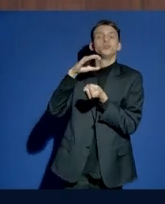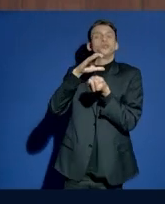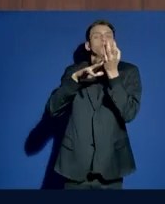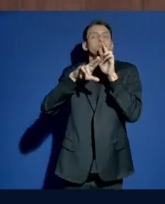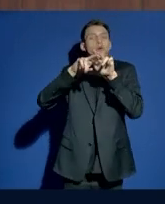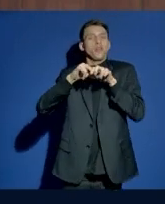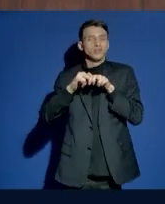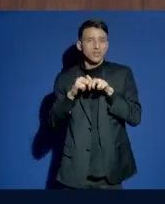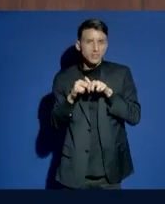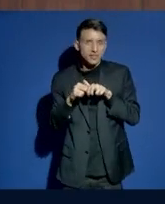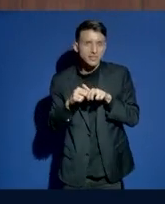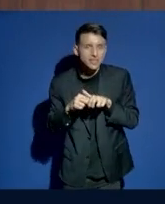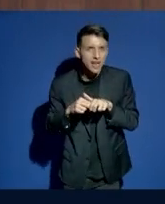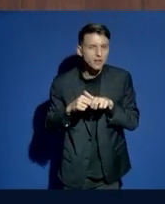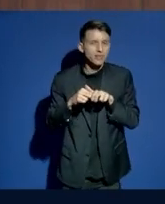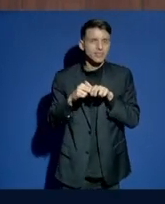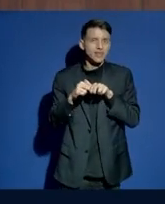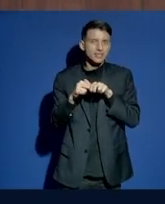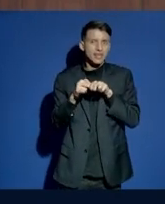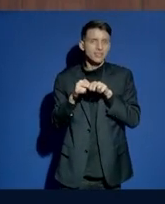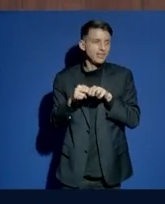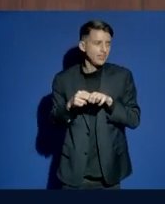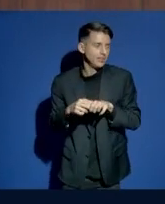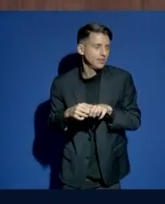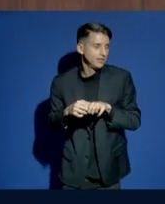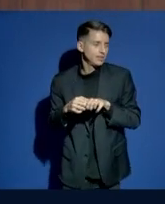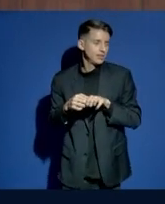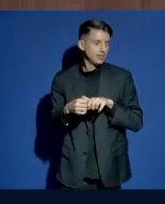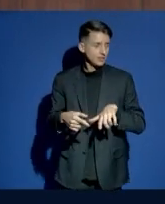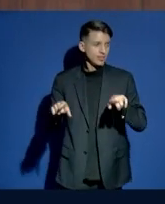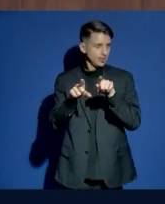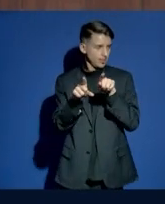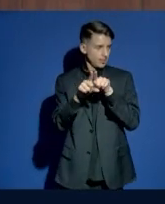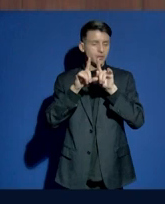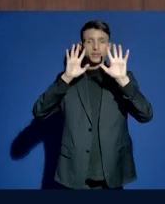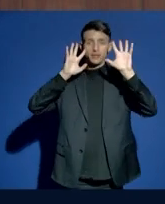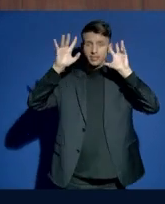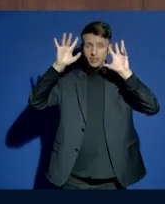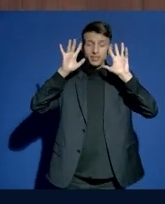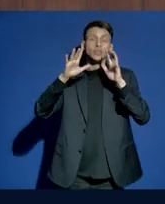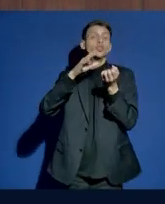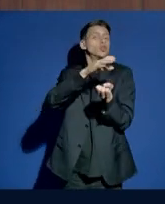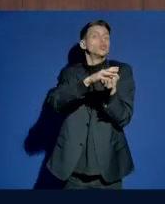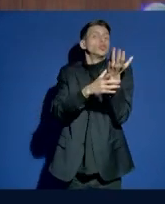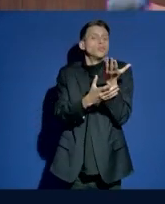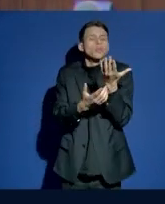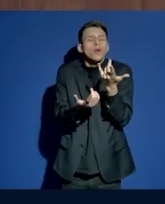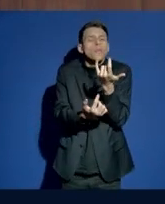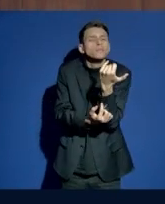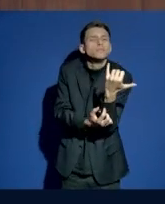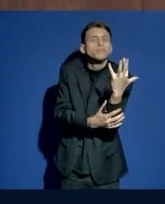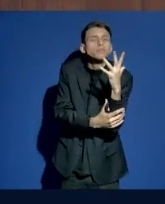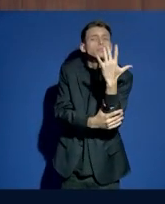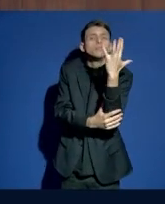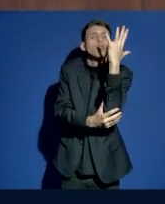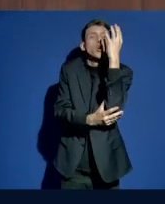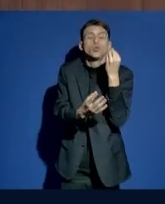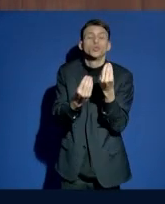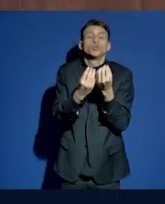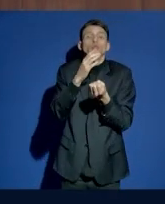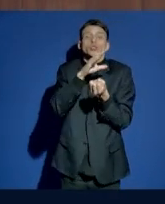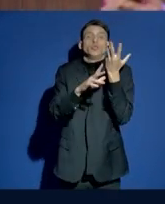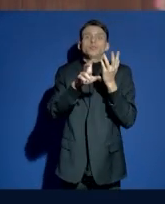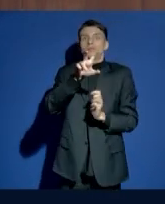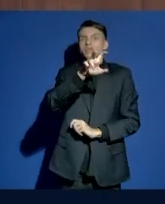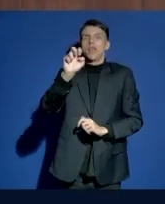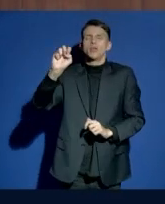micro-organismos. Se nós observarmos ainda mais, quando surgiram as plantas na Terra? Por volta de 500